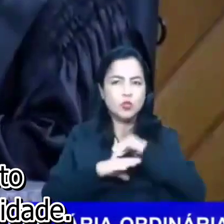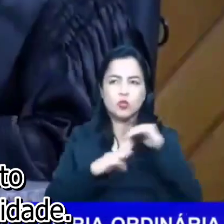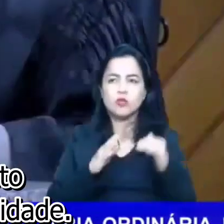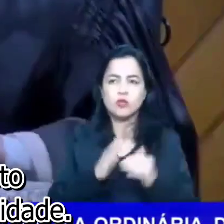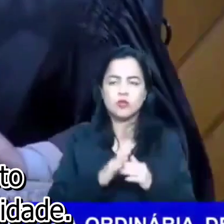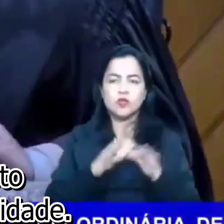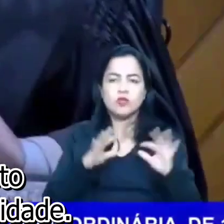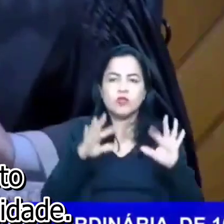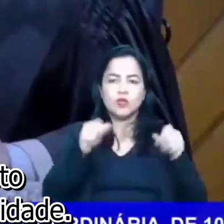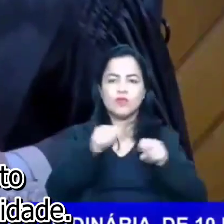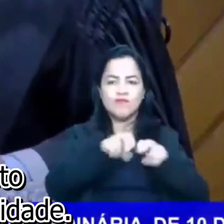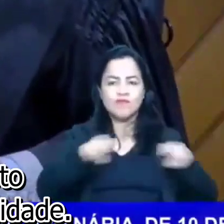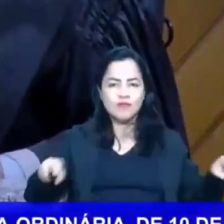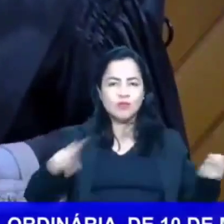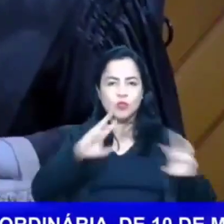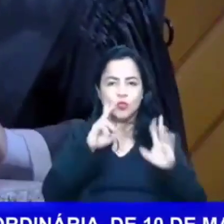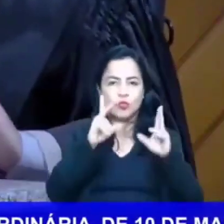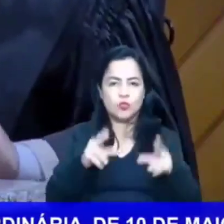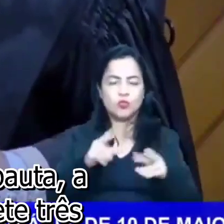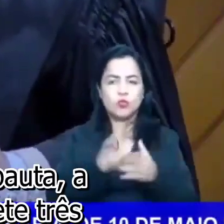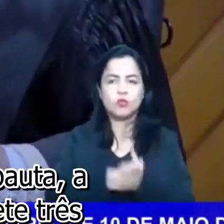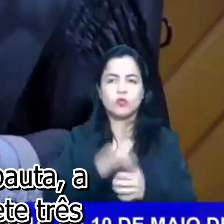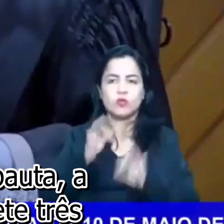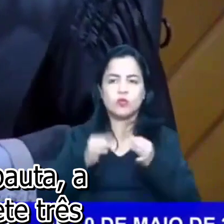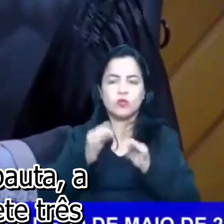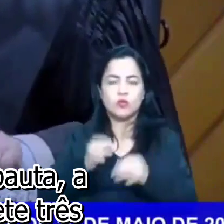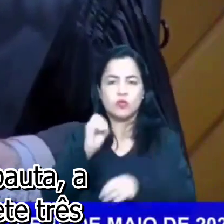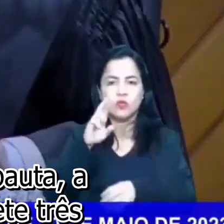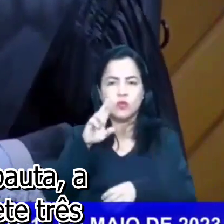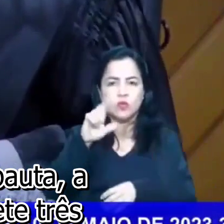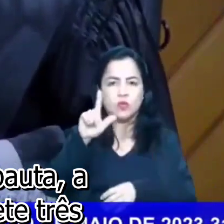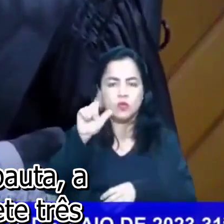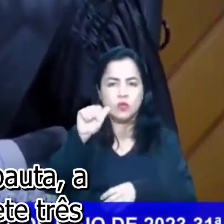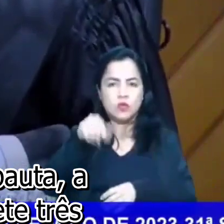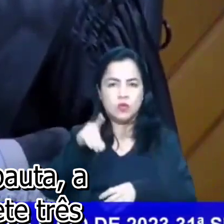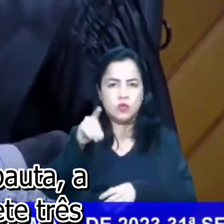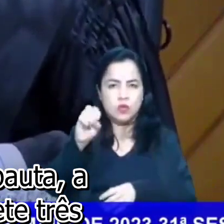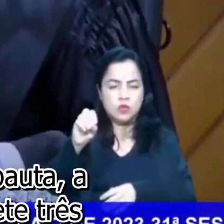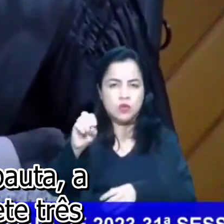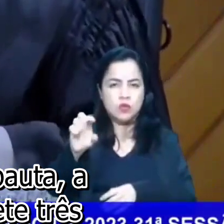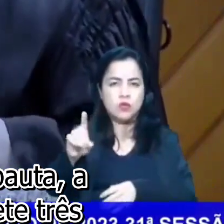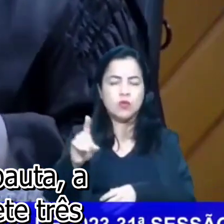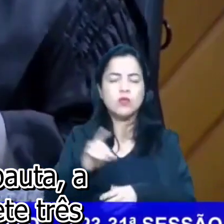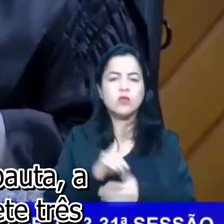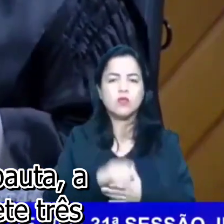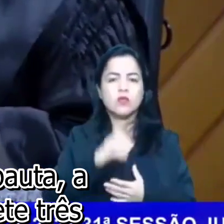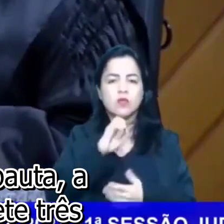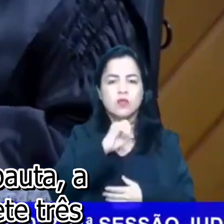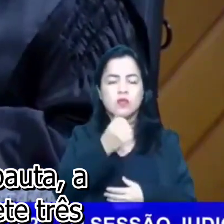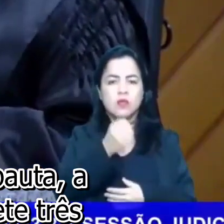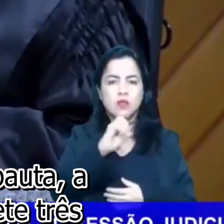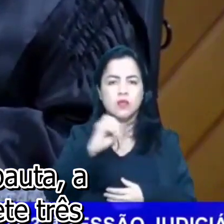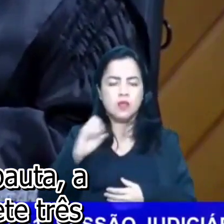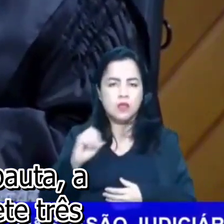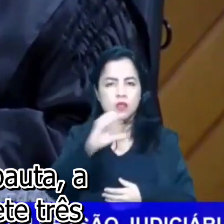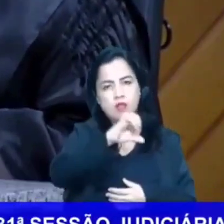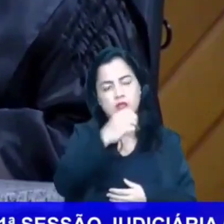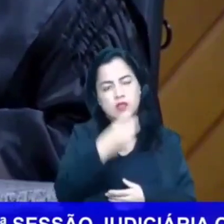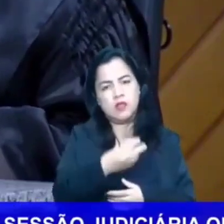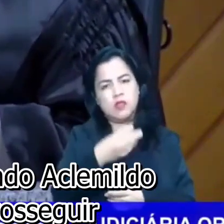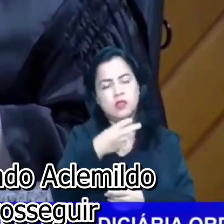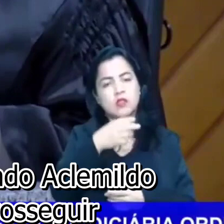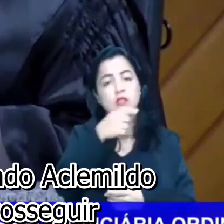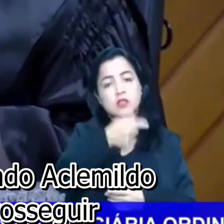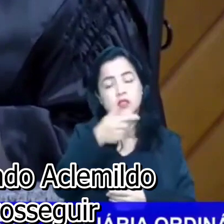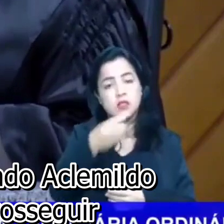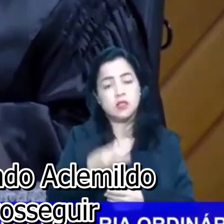à unanimidade. Juiz Orlando Vasconcelos, o item 18 da pauta, prestação de contas 0600973 de